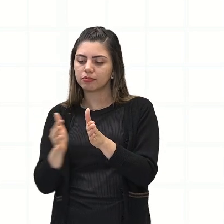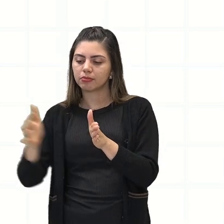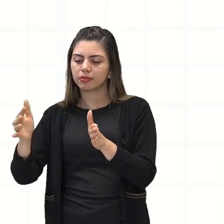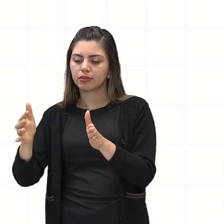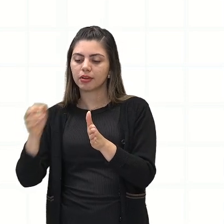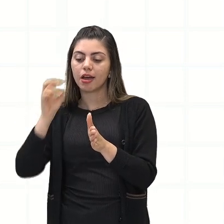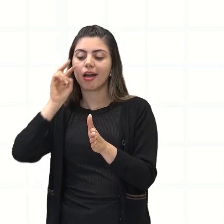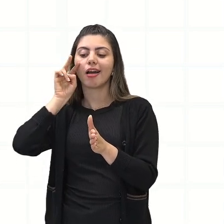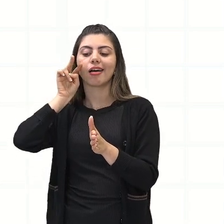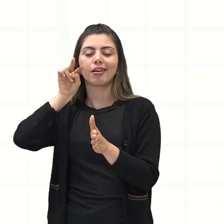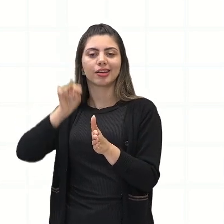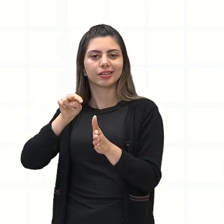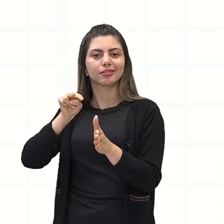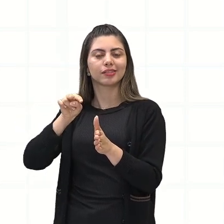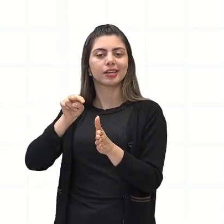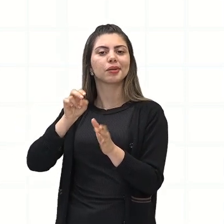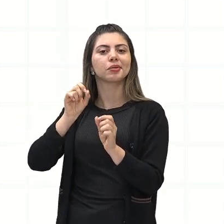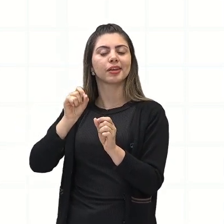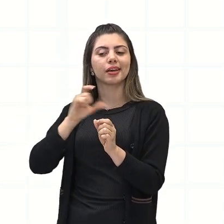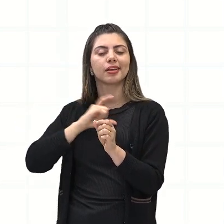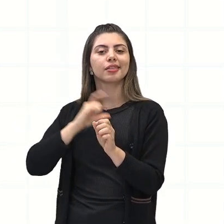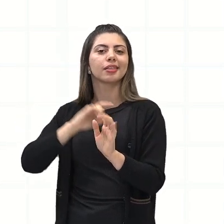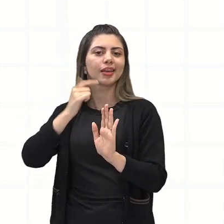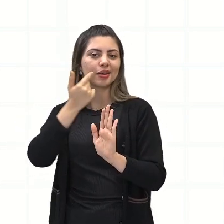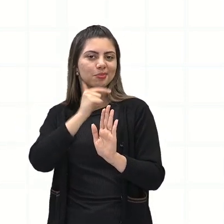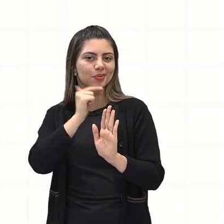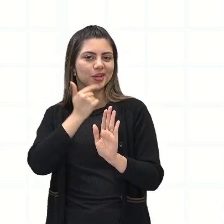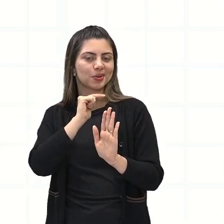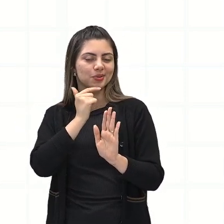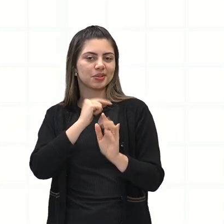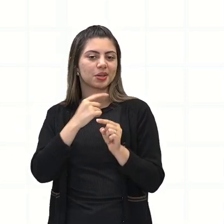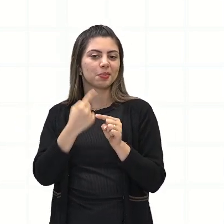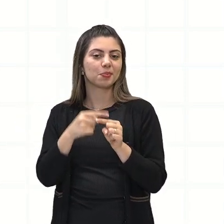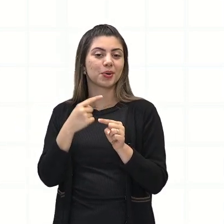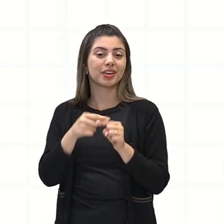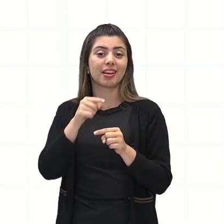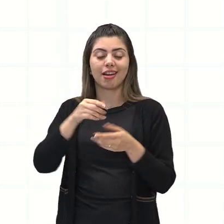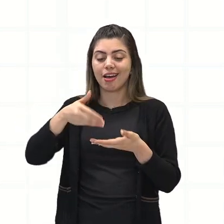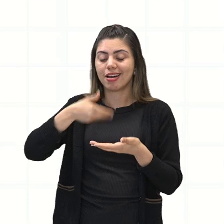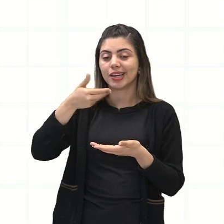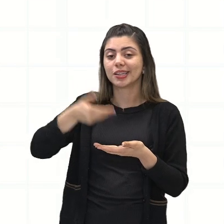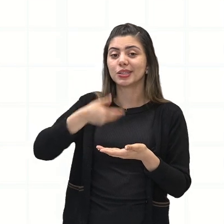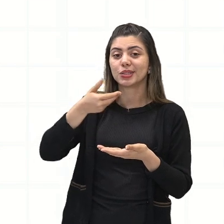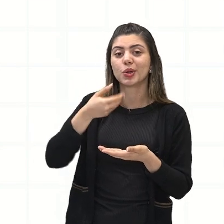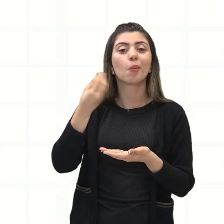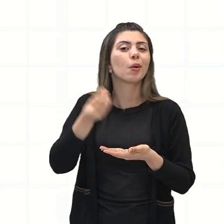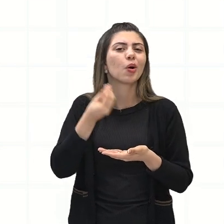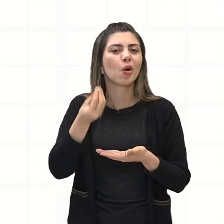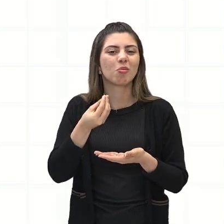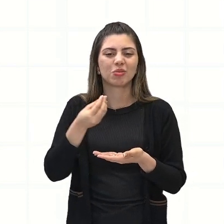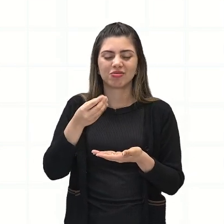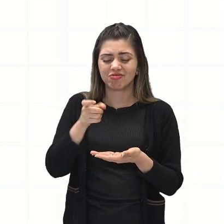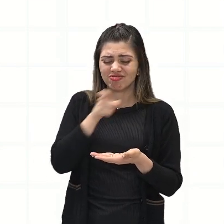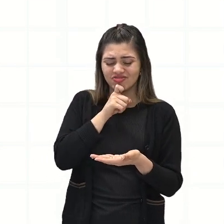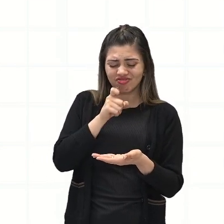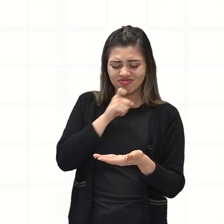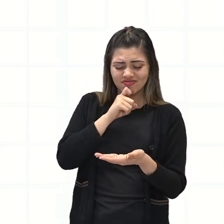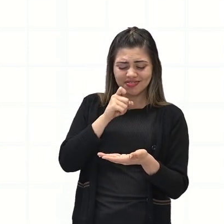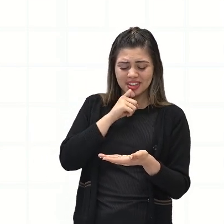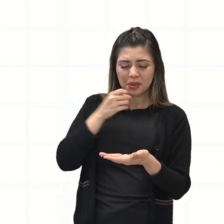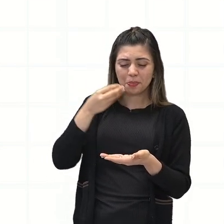quer falar, o que ele quer ironizar é que a sopa está fria e